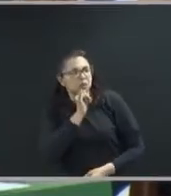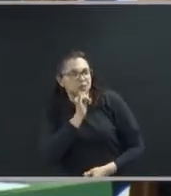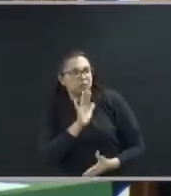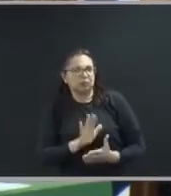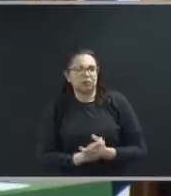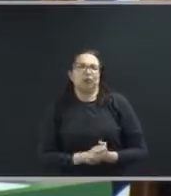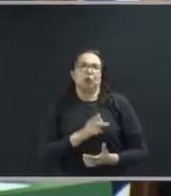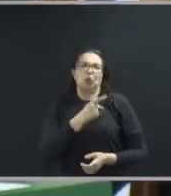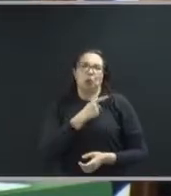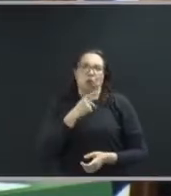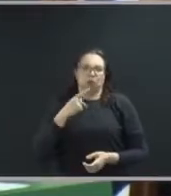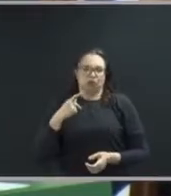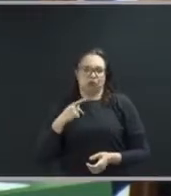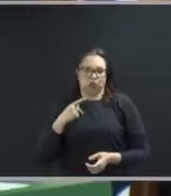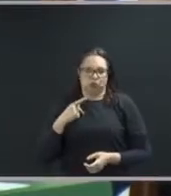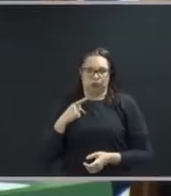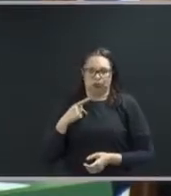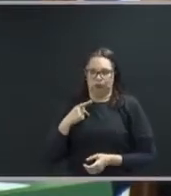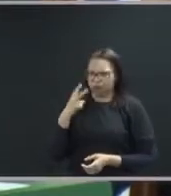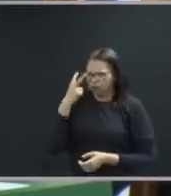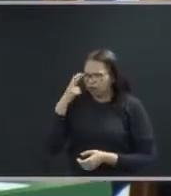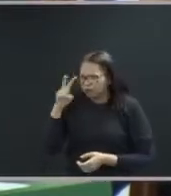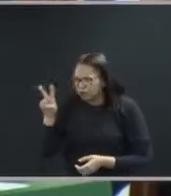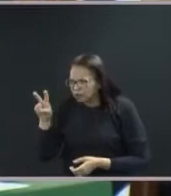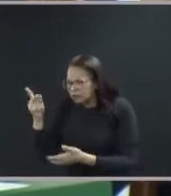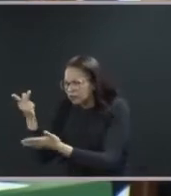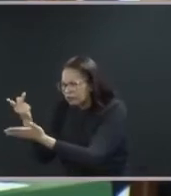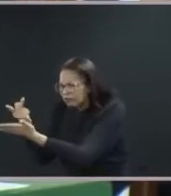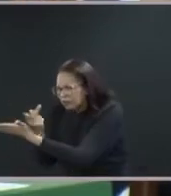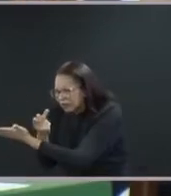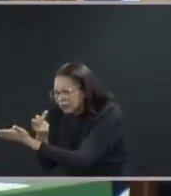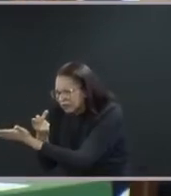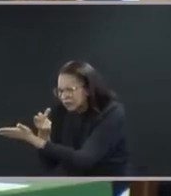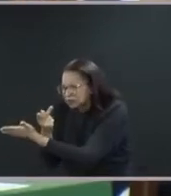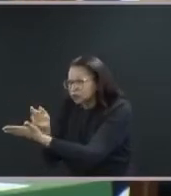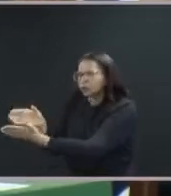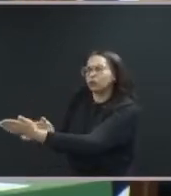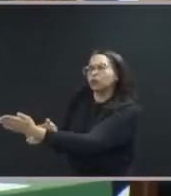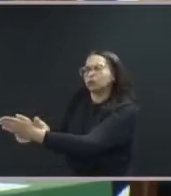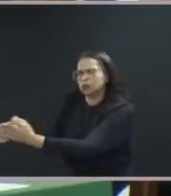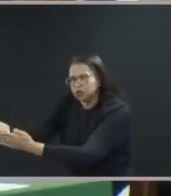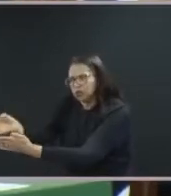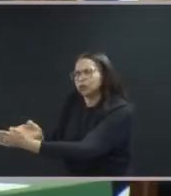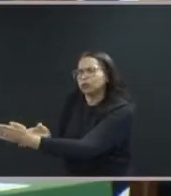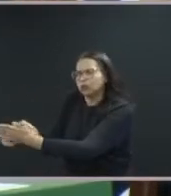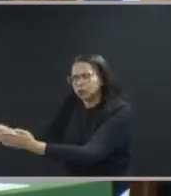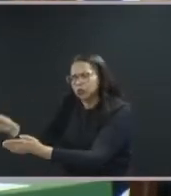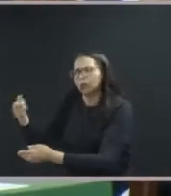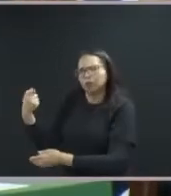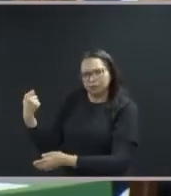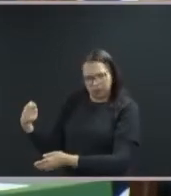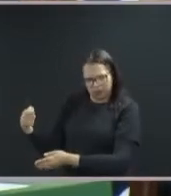é que nunca usasse a disciplina. Mas não havendo